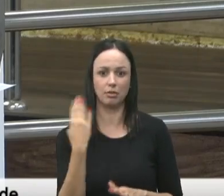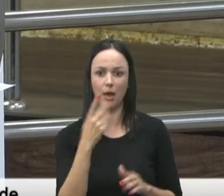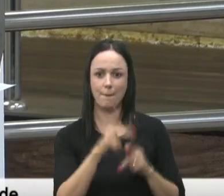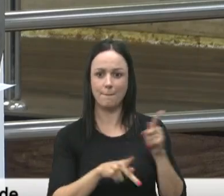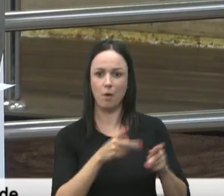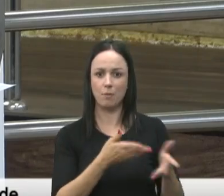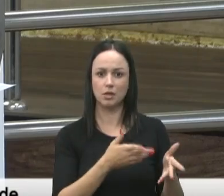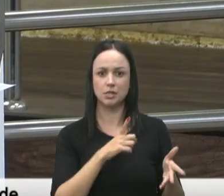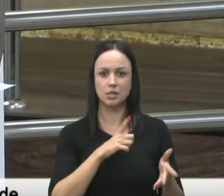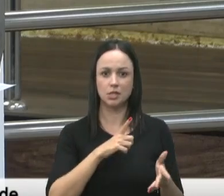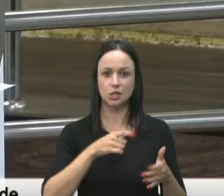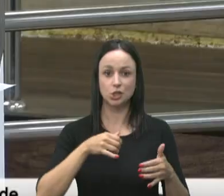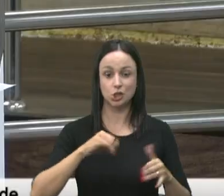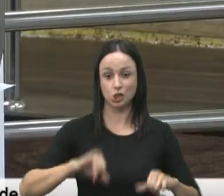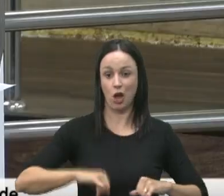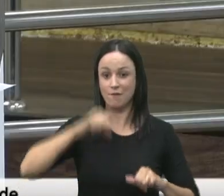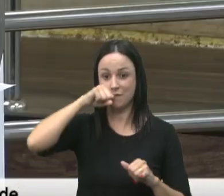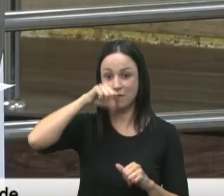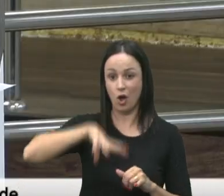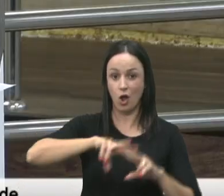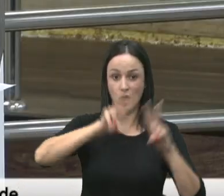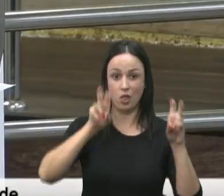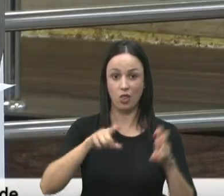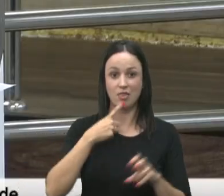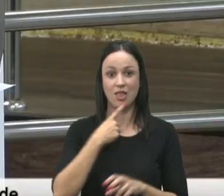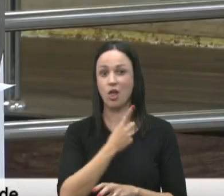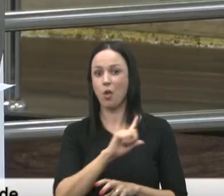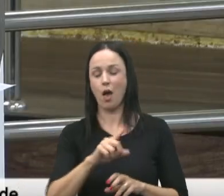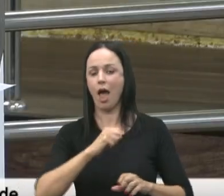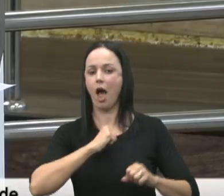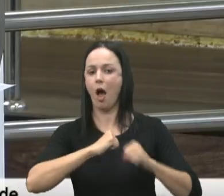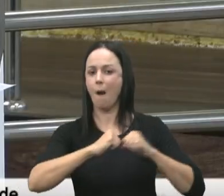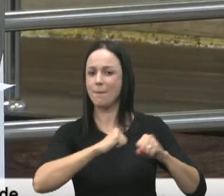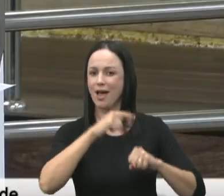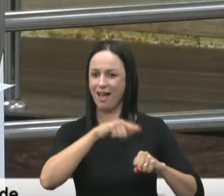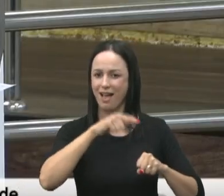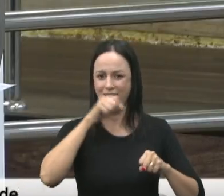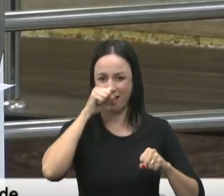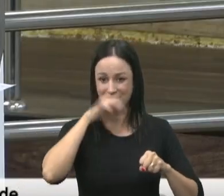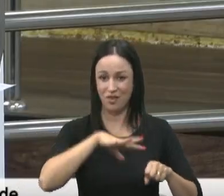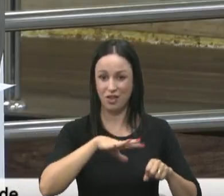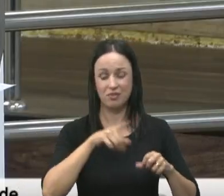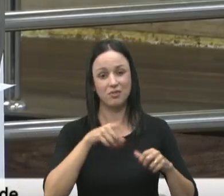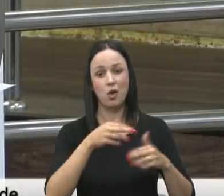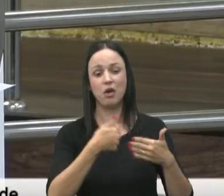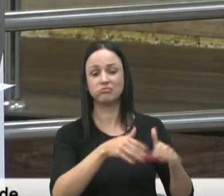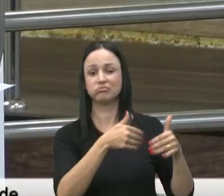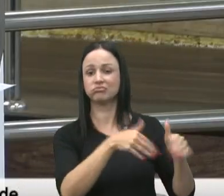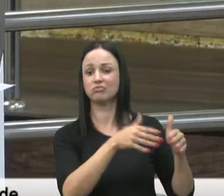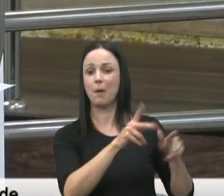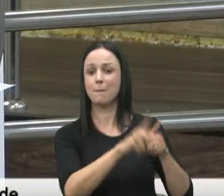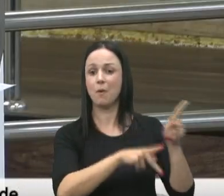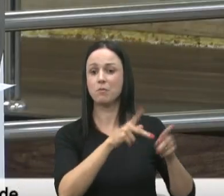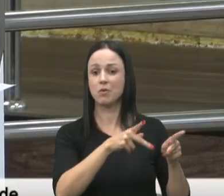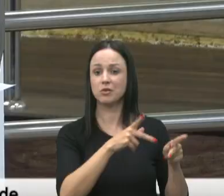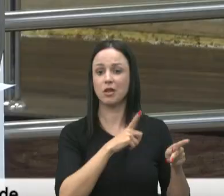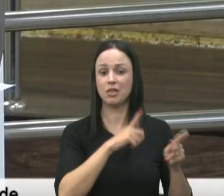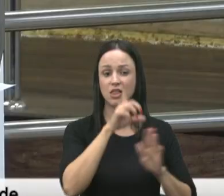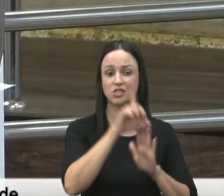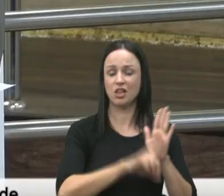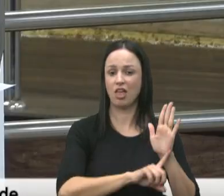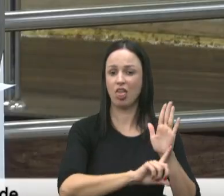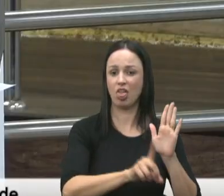sofre com uma violência temática e você se nega a combater essa violência, você, por inércia, vai deixando essa população ter seus direitos